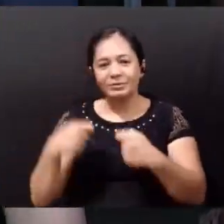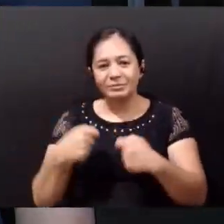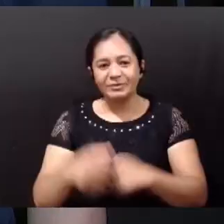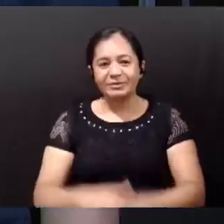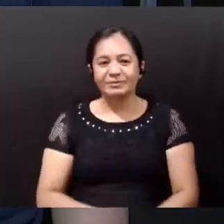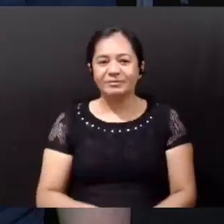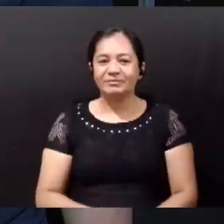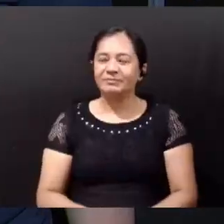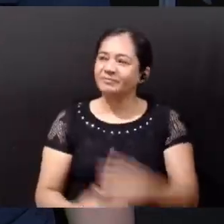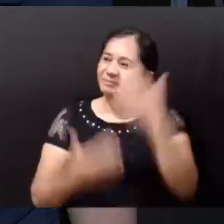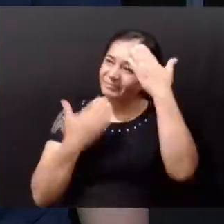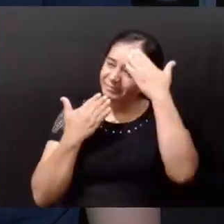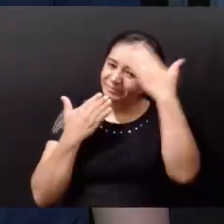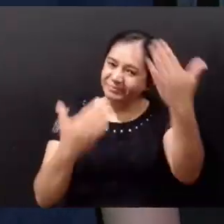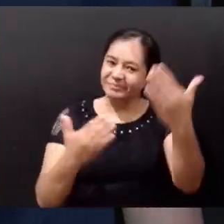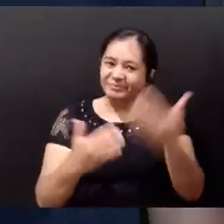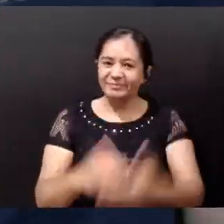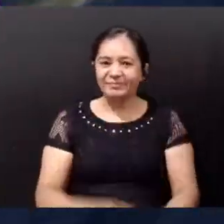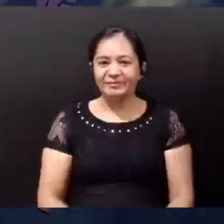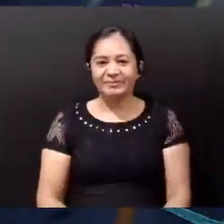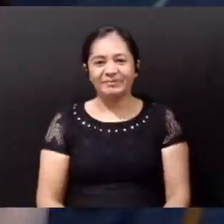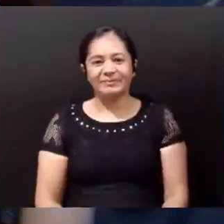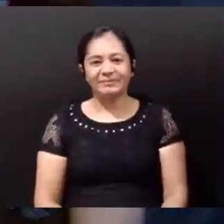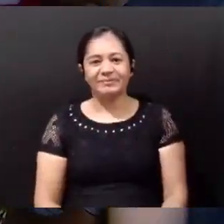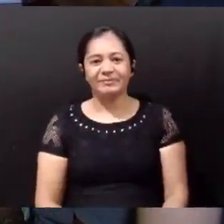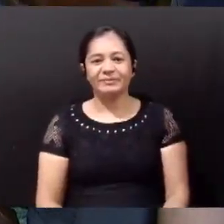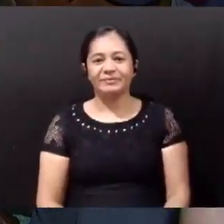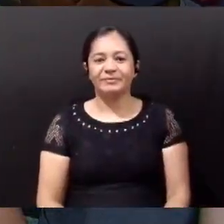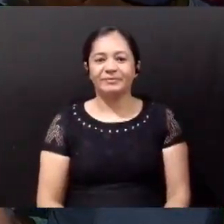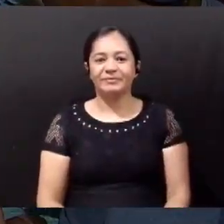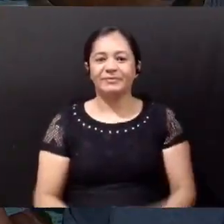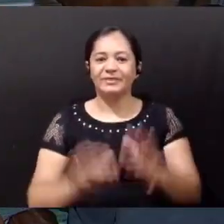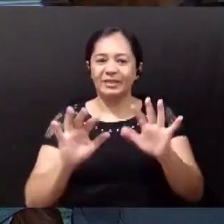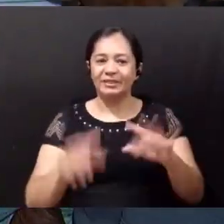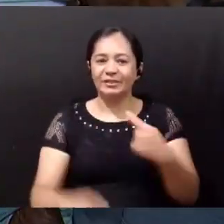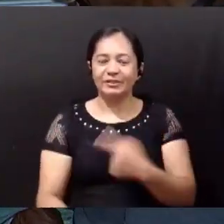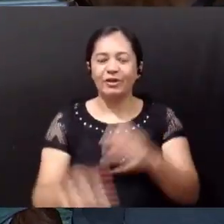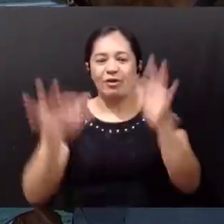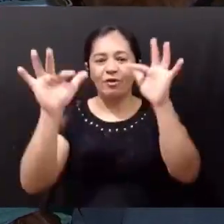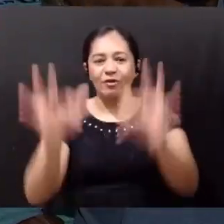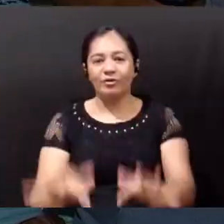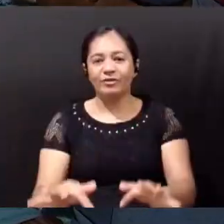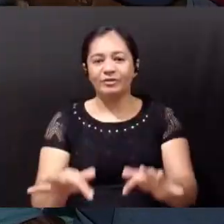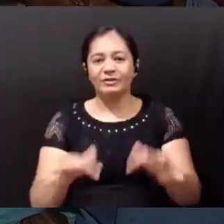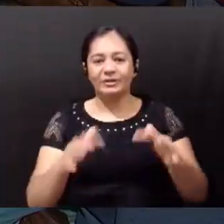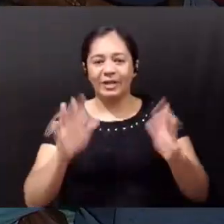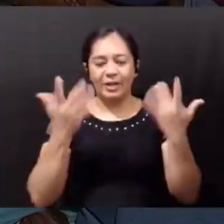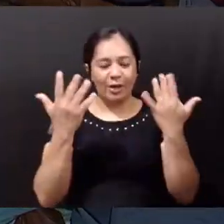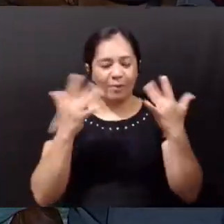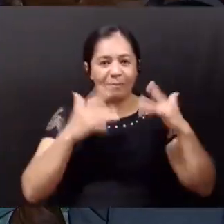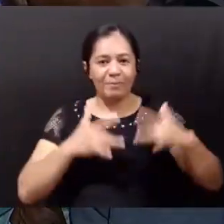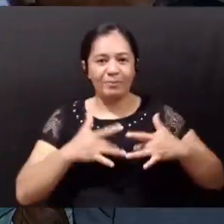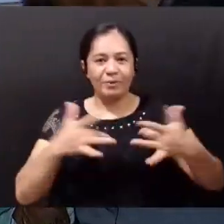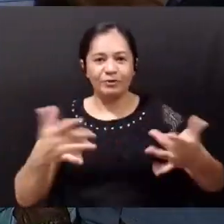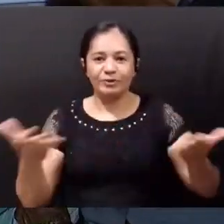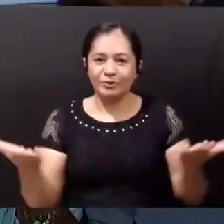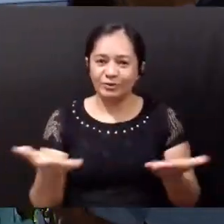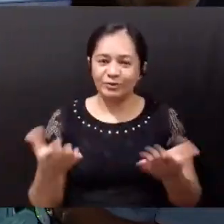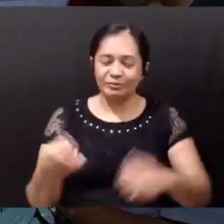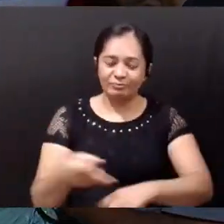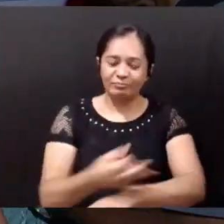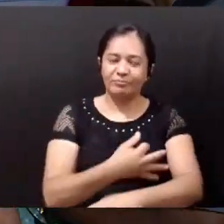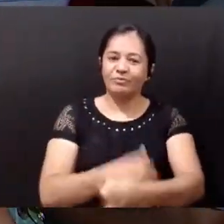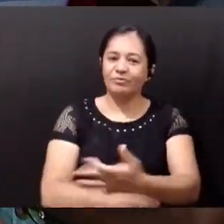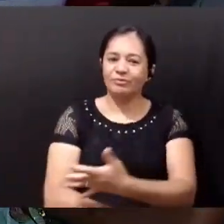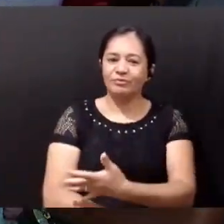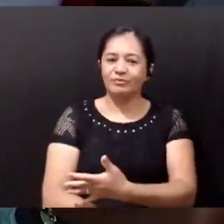obrigada. Obrigada a vocês. E assim a gente encerra o Mãos Solidárias de hoje, nessa emoção. Eu confesso que